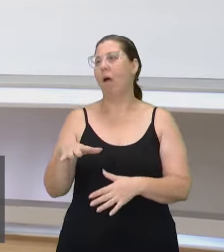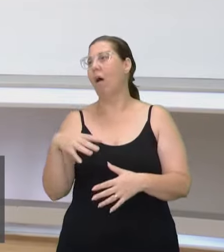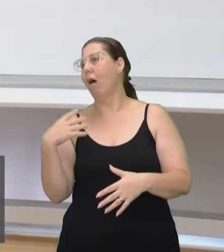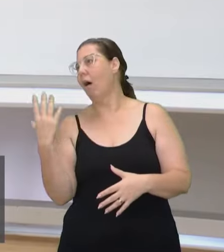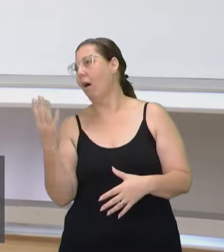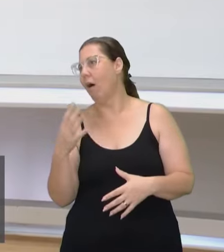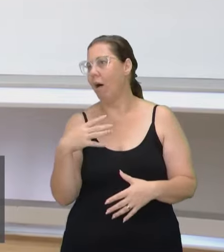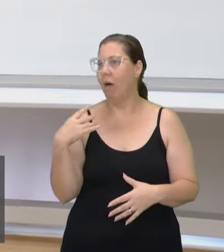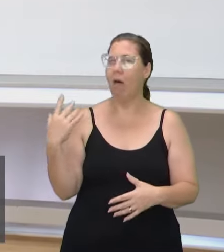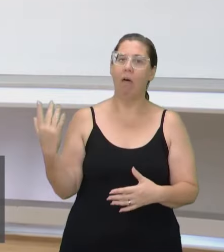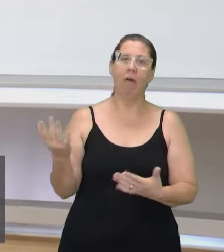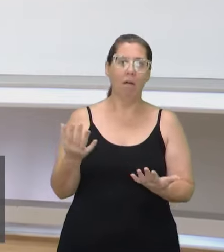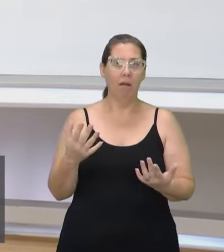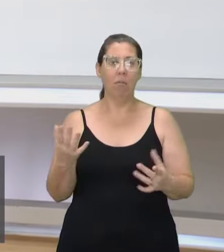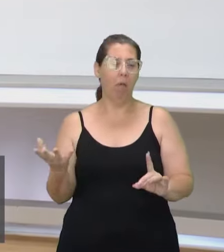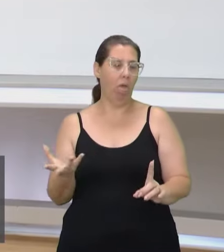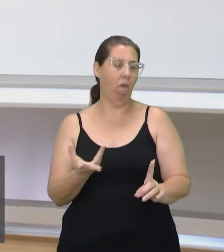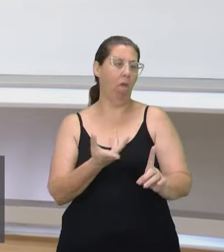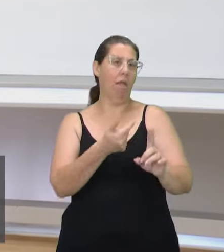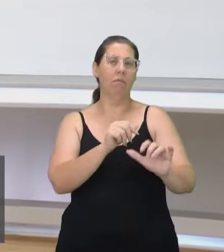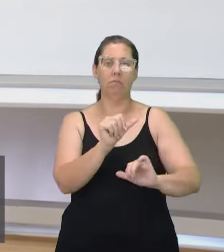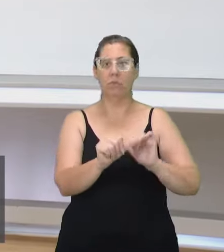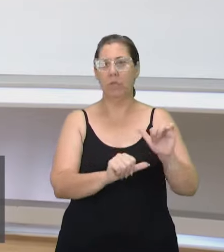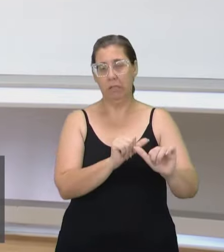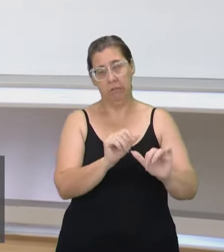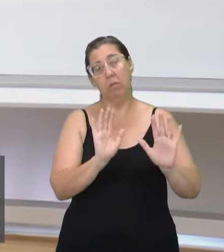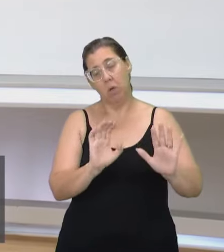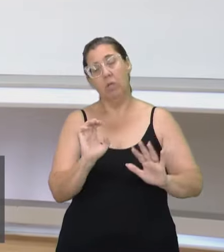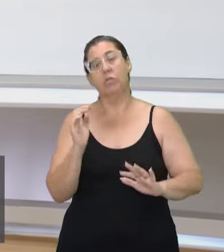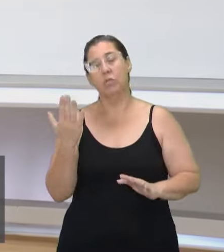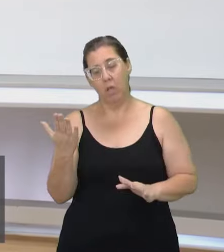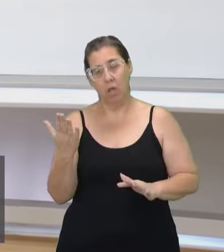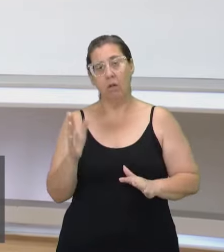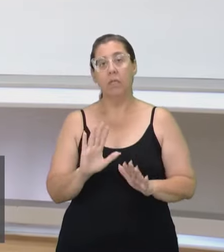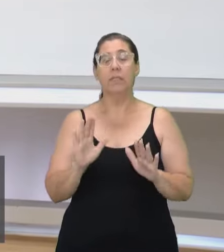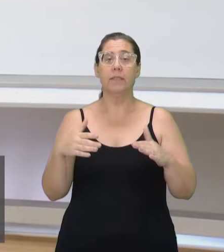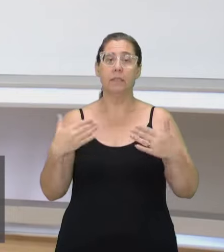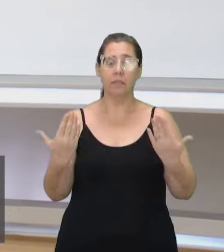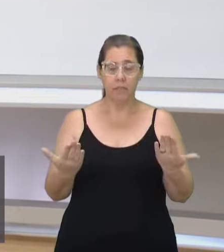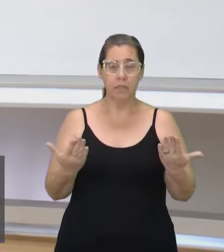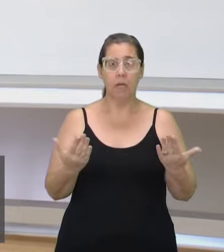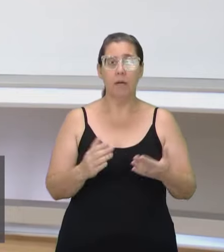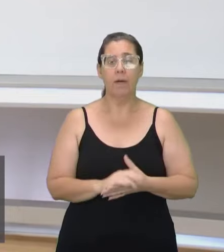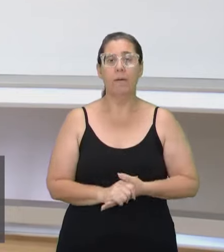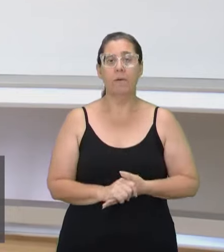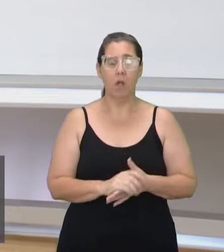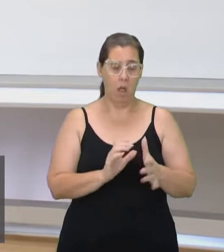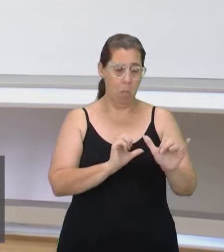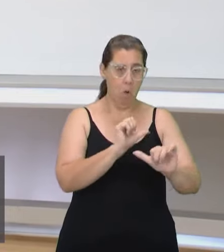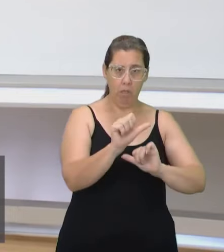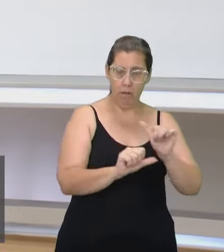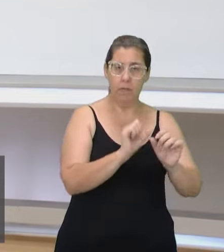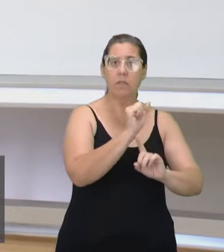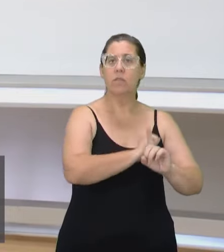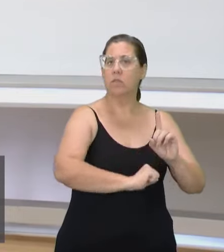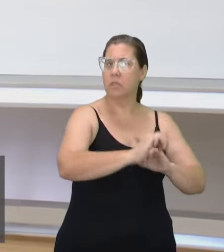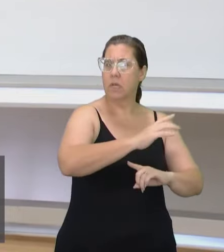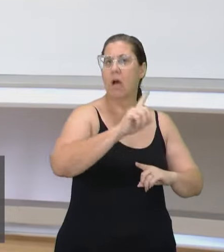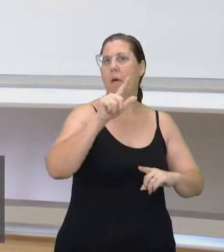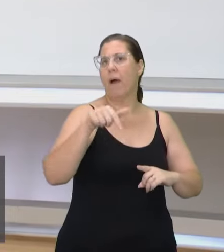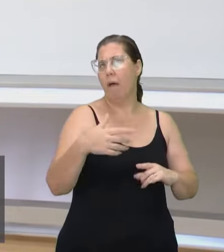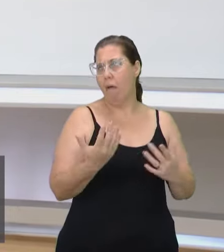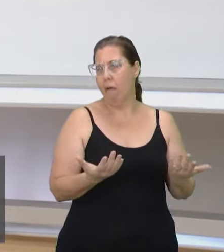mudanças sociais, tá bom? Isso pode acontecer ou não. Então, como realmente a mudança social é algo que a